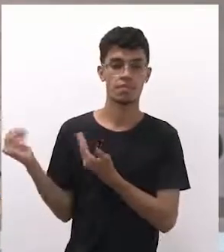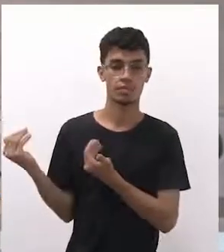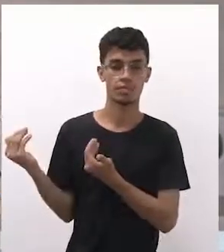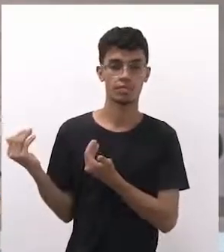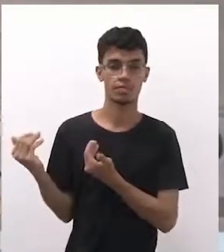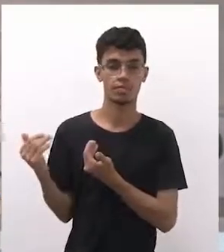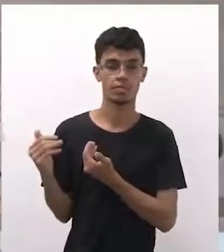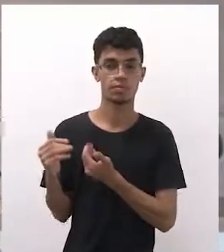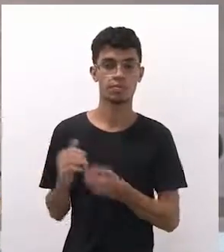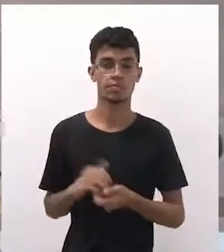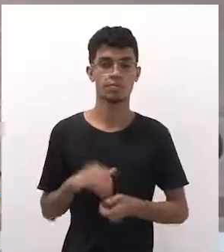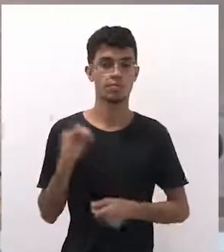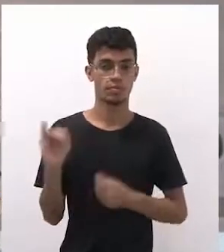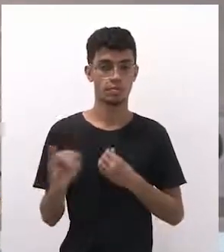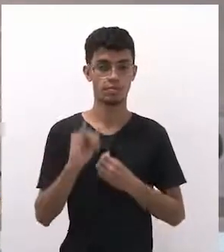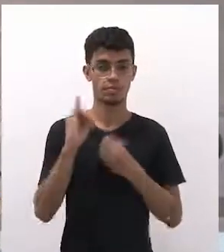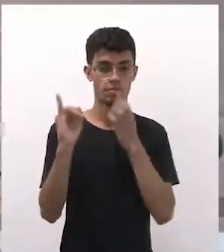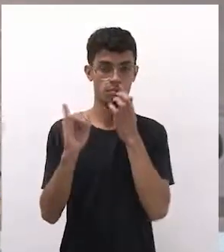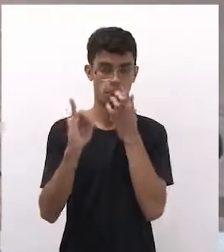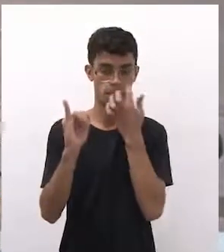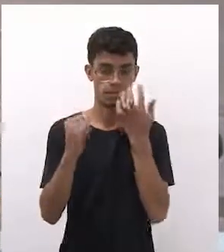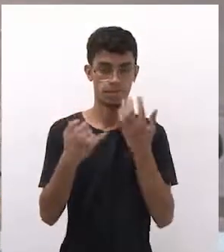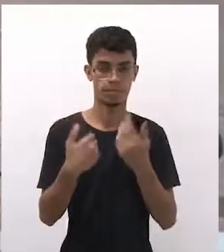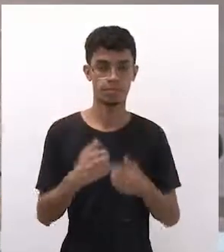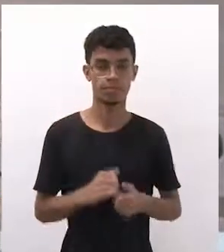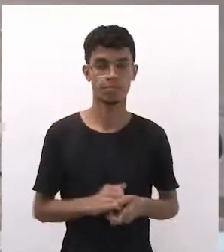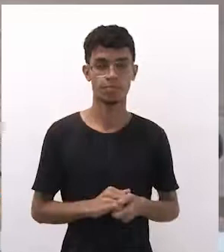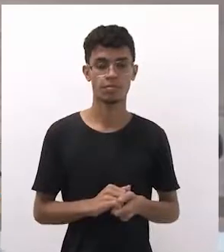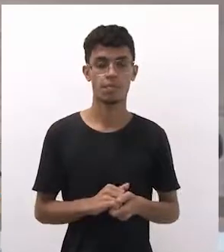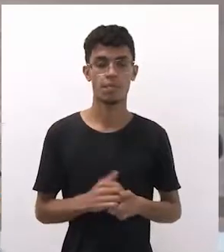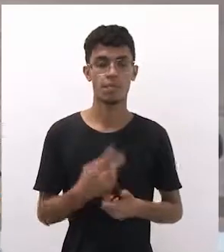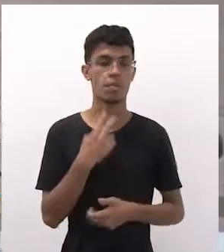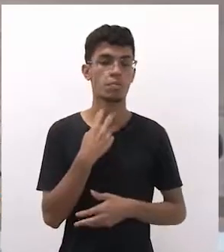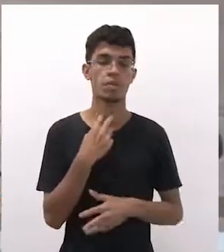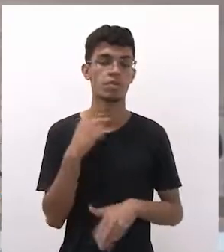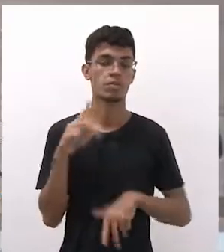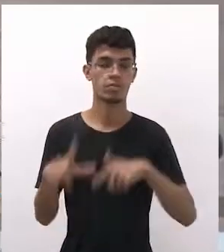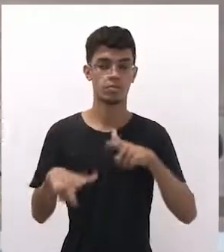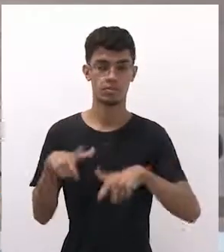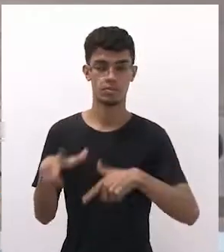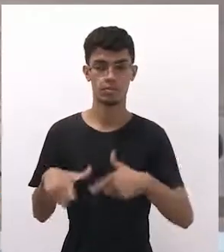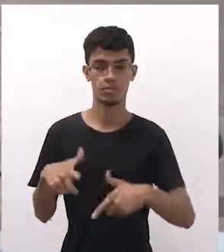que seria importante que eles não ficassem expostos, então eles não podem trabalhar nessa condição.